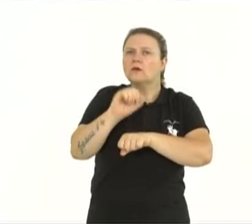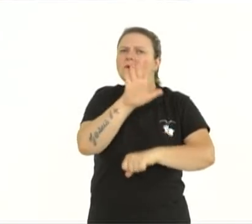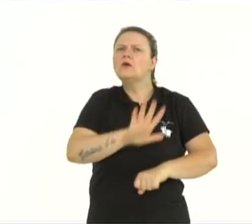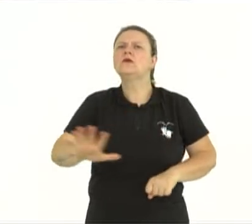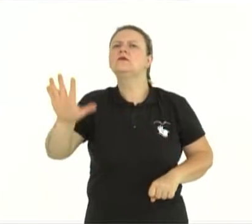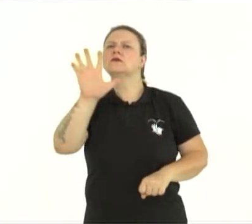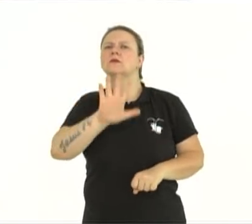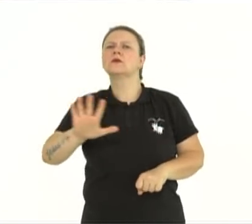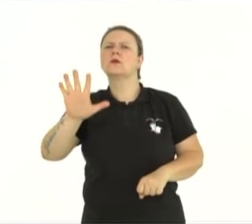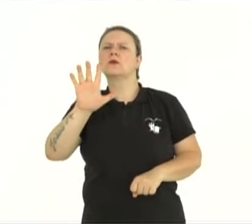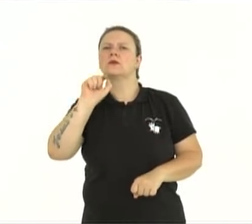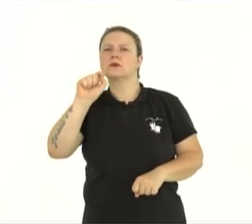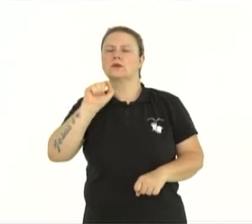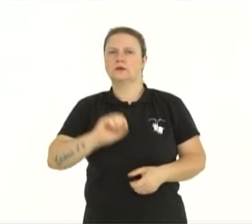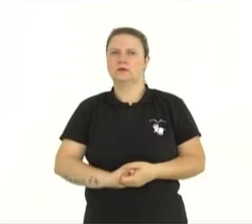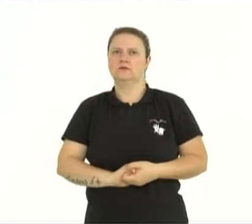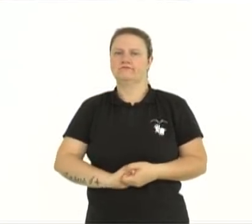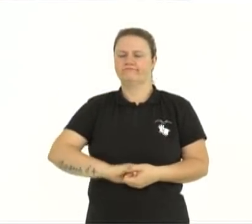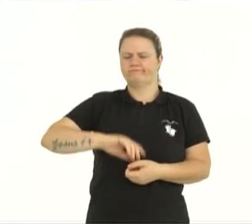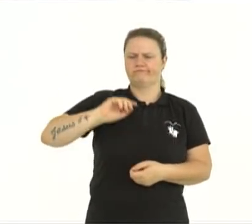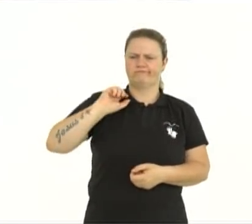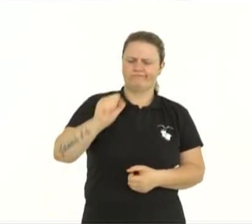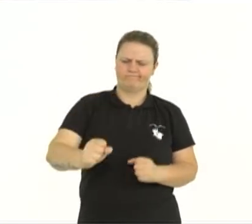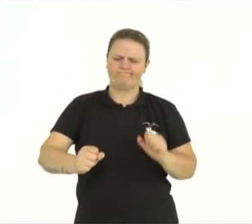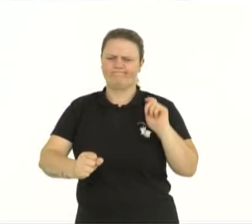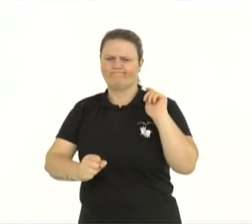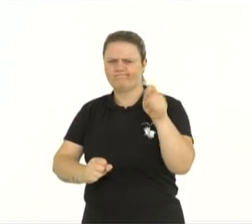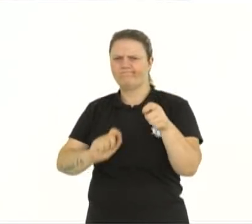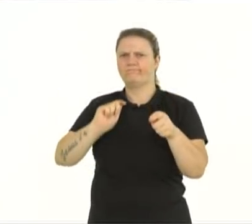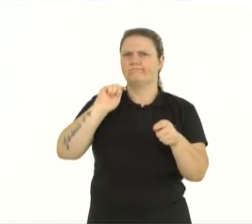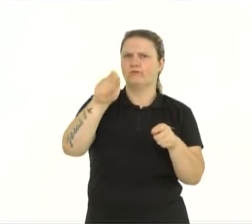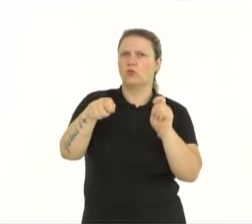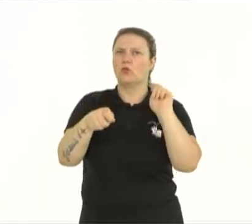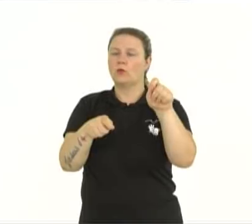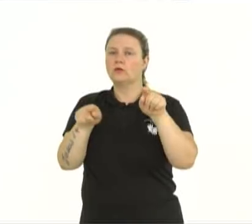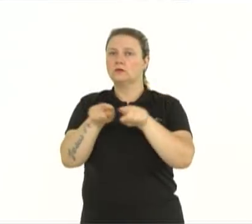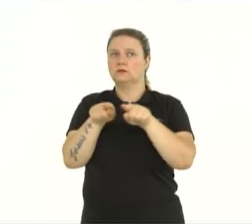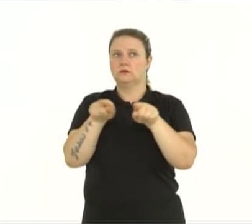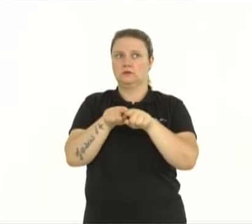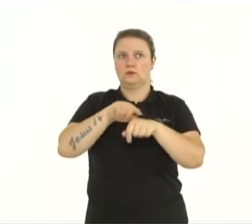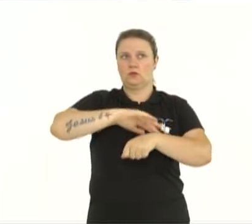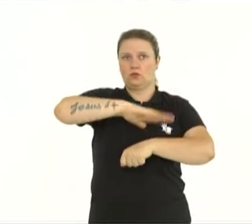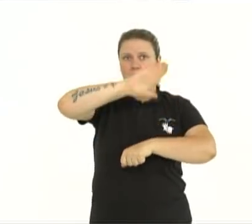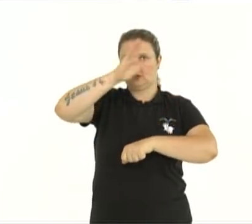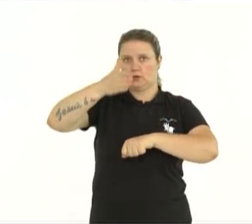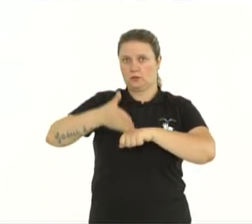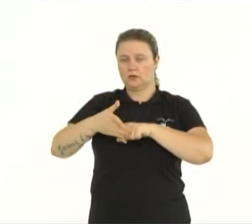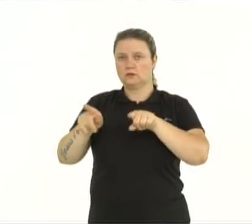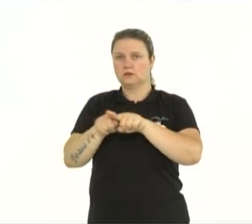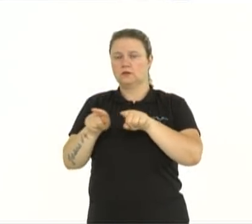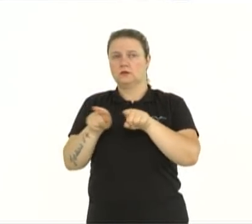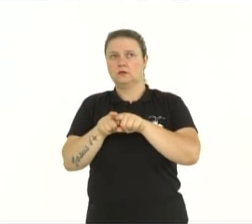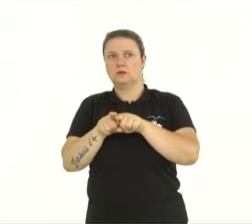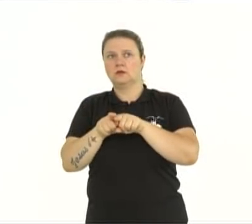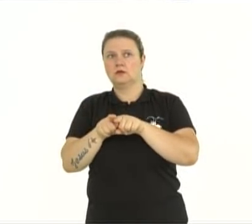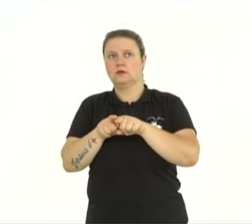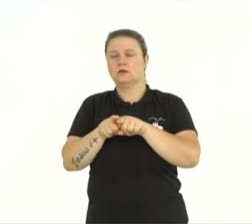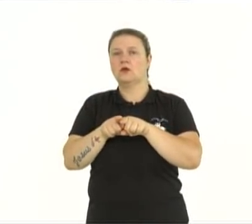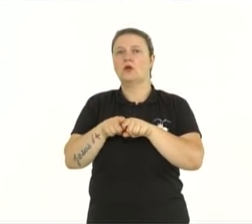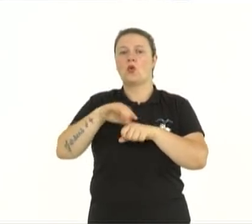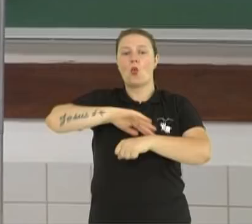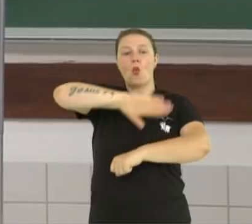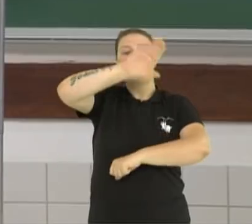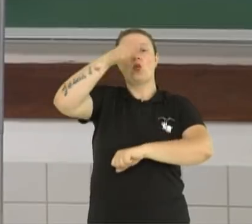um GIF, né, de uma escalada, né, dentro do alpinismo. Aqui eles estão subindo o